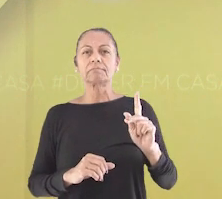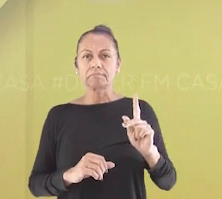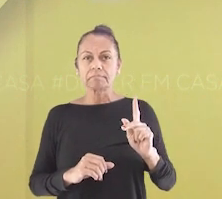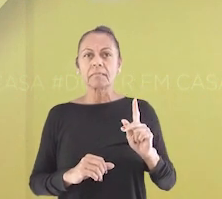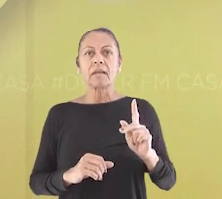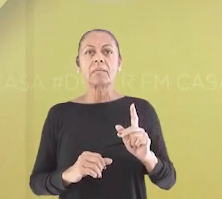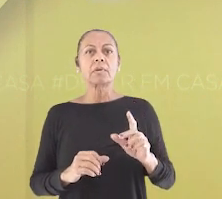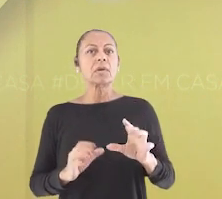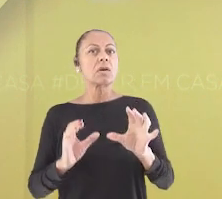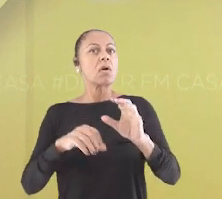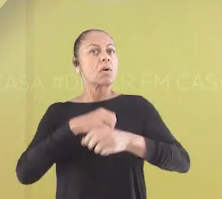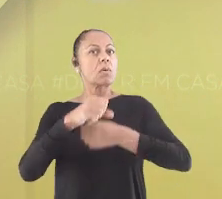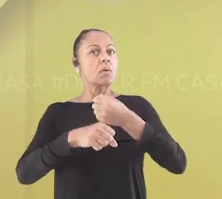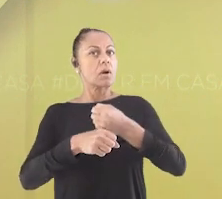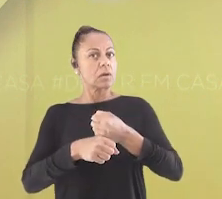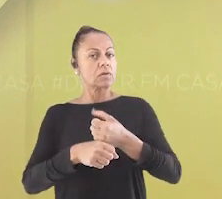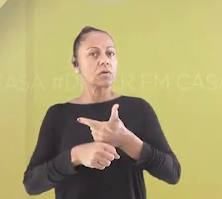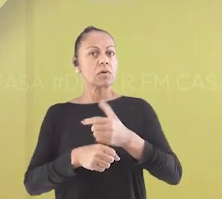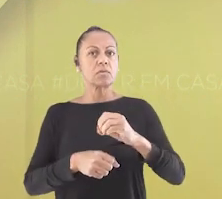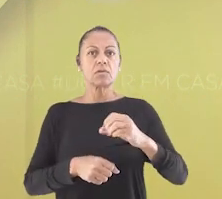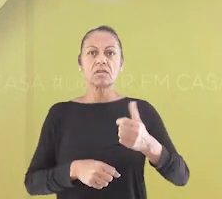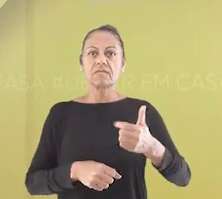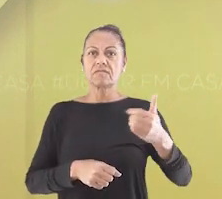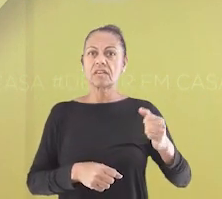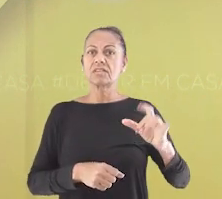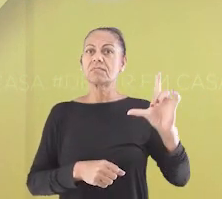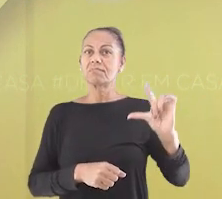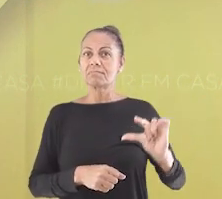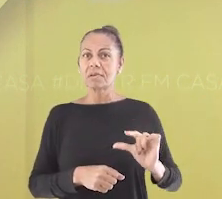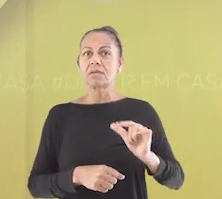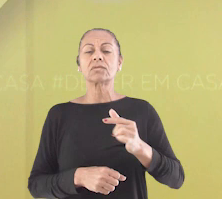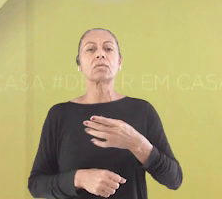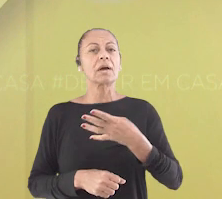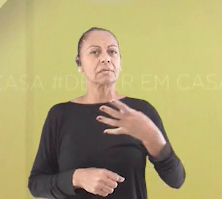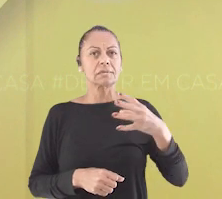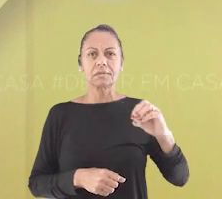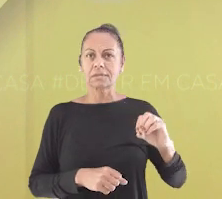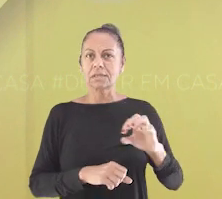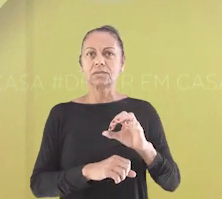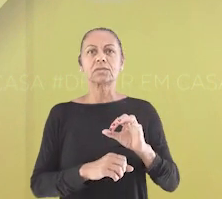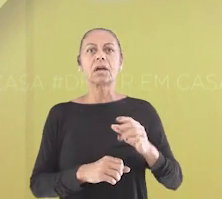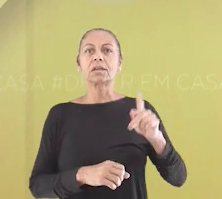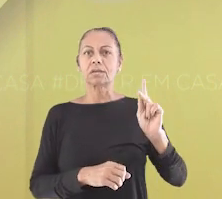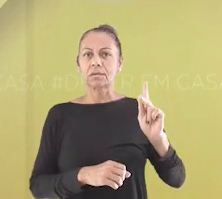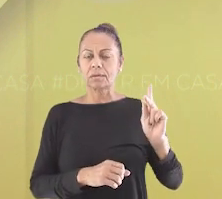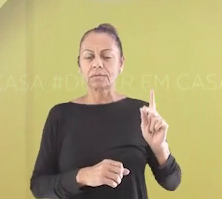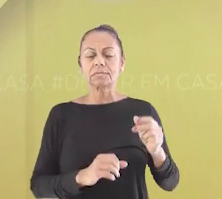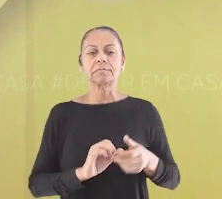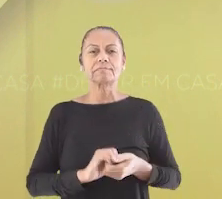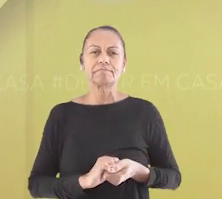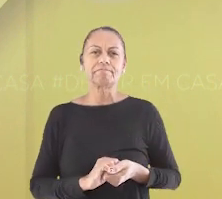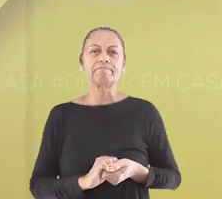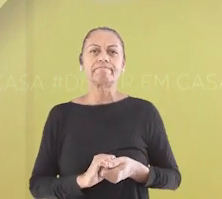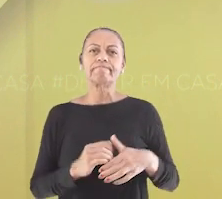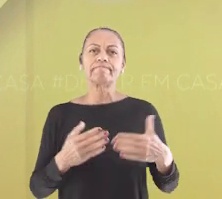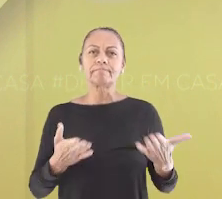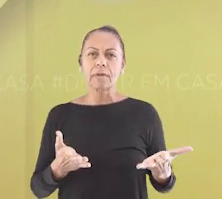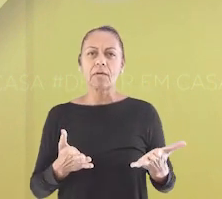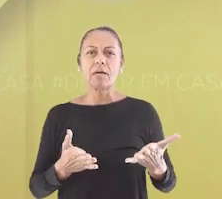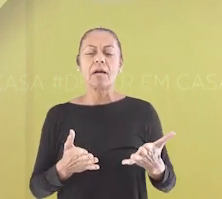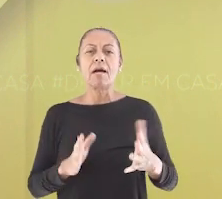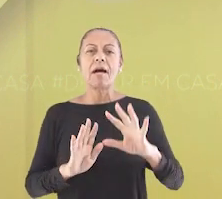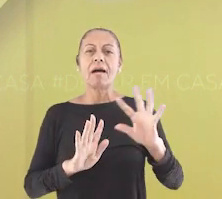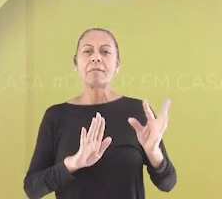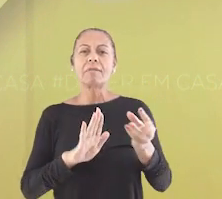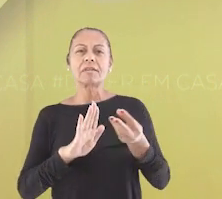2020, 470 km². Infelizmente, o assunto da matéria não é nada animador. Mais uma vez,